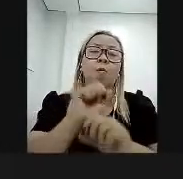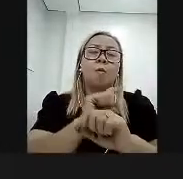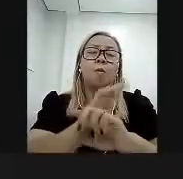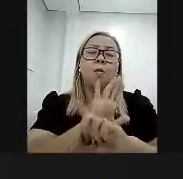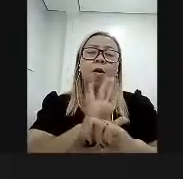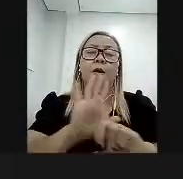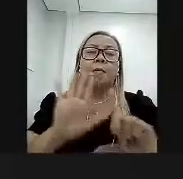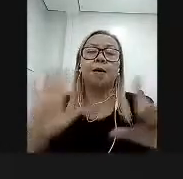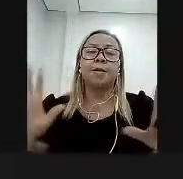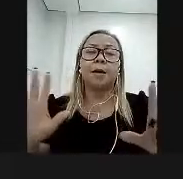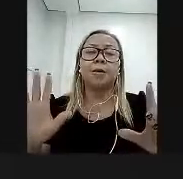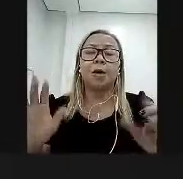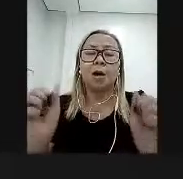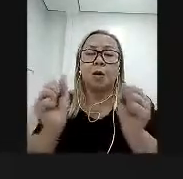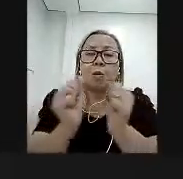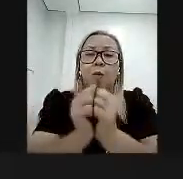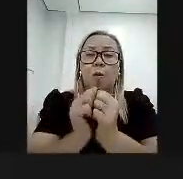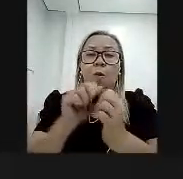composição.